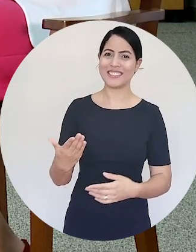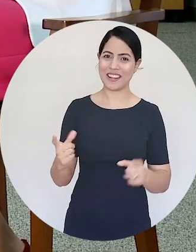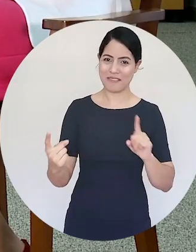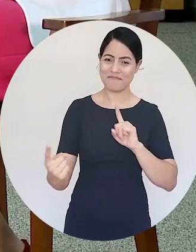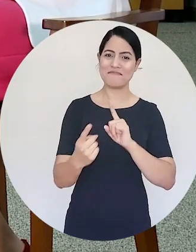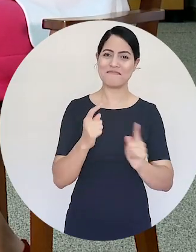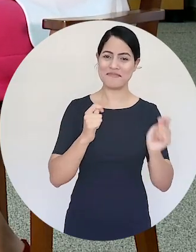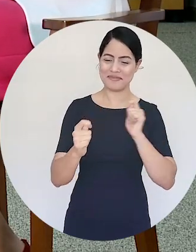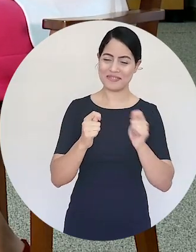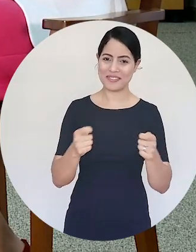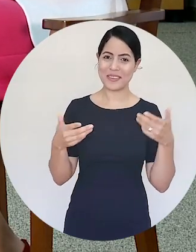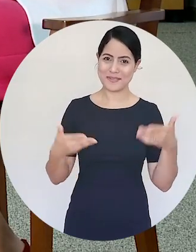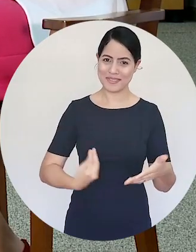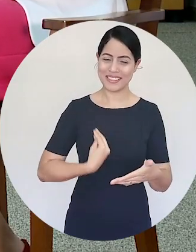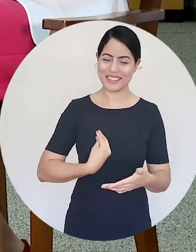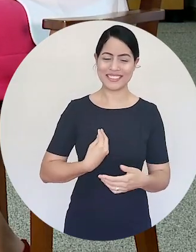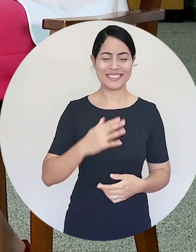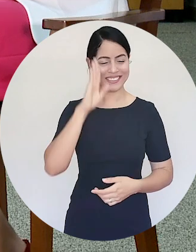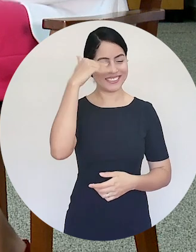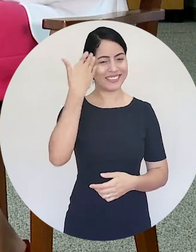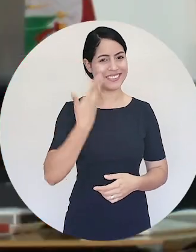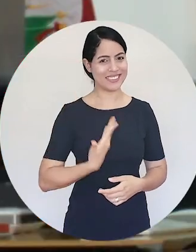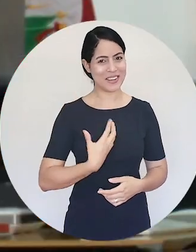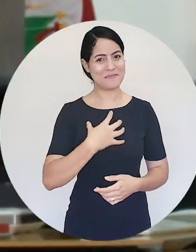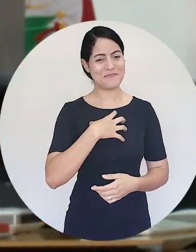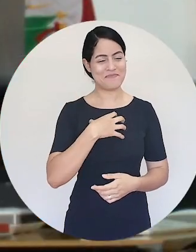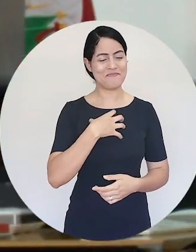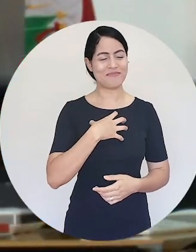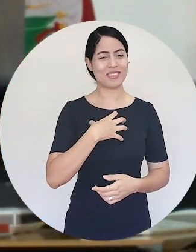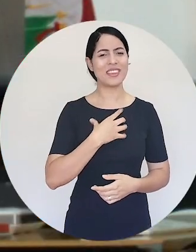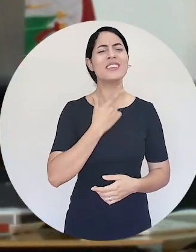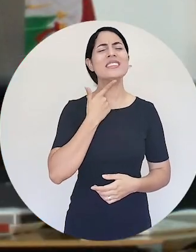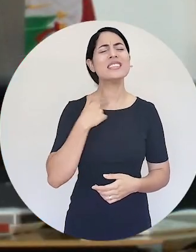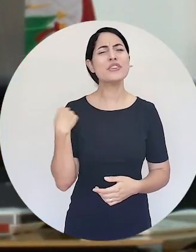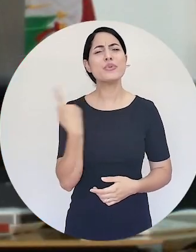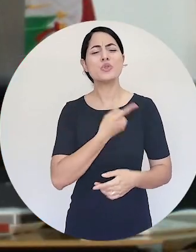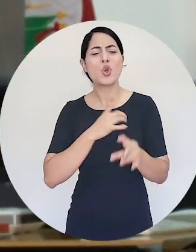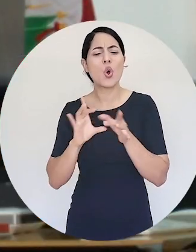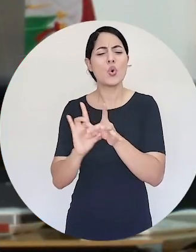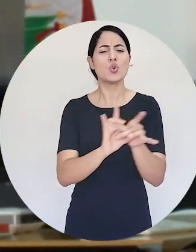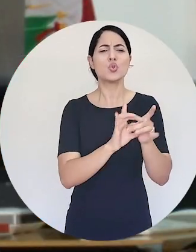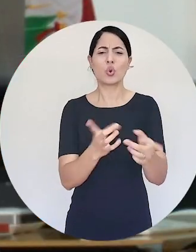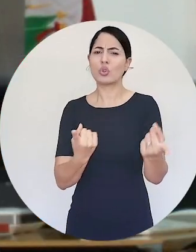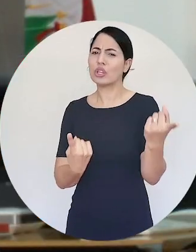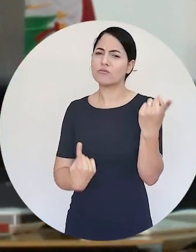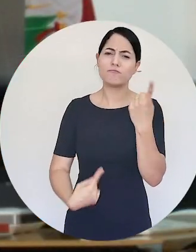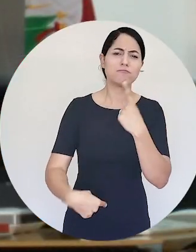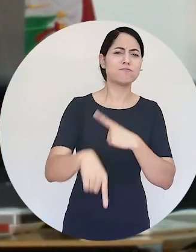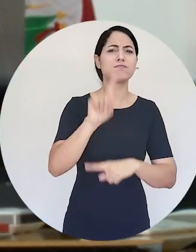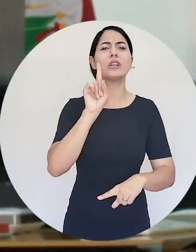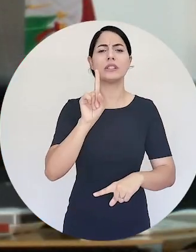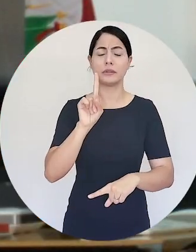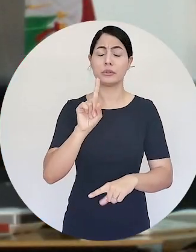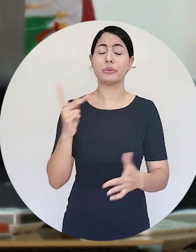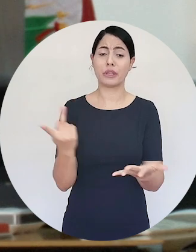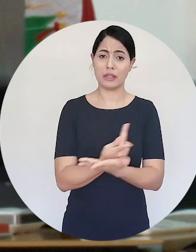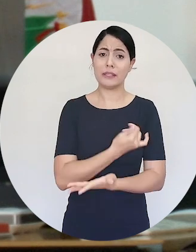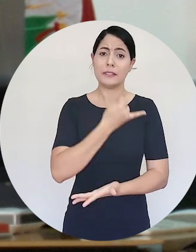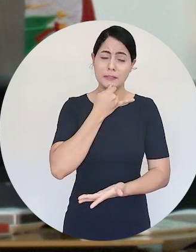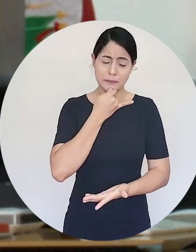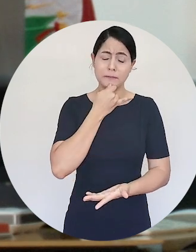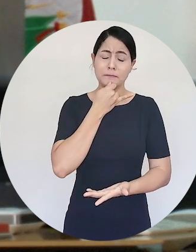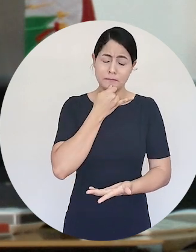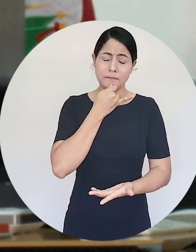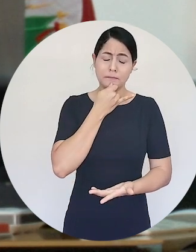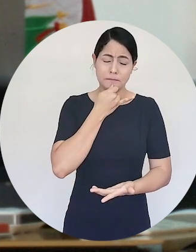muito obrigada por participar conosco aqui neste programa. Uma honra, e desejo que todos nós unidos possamos superar